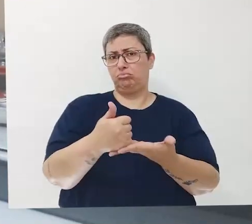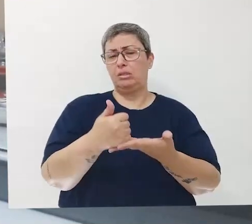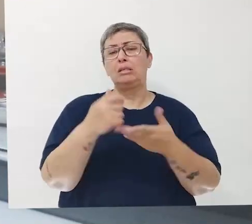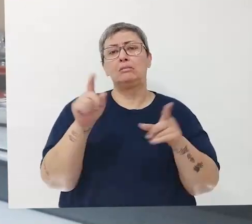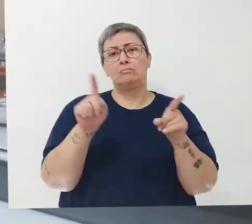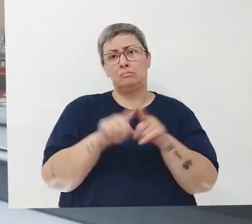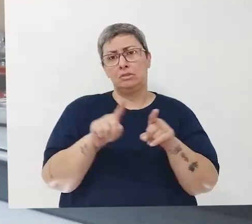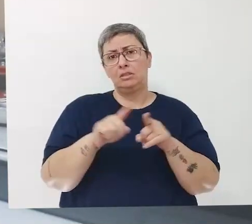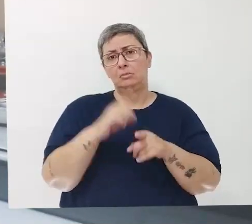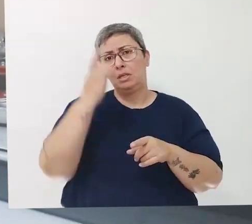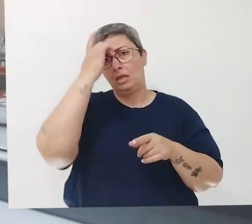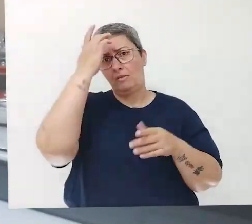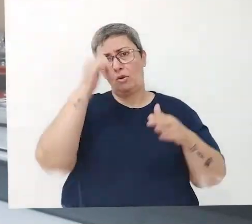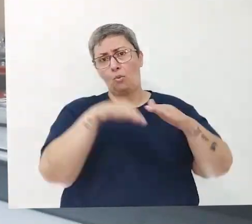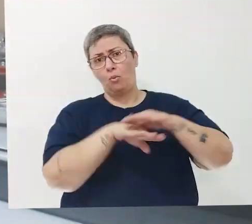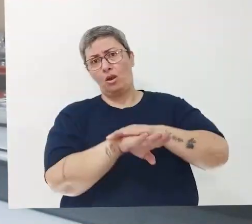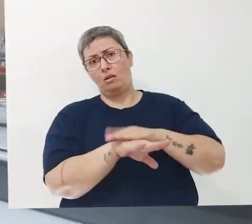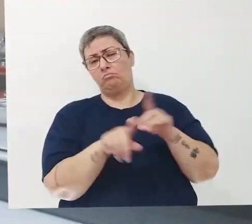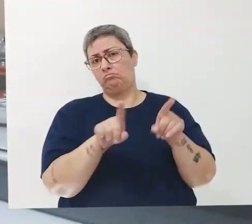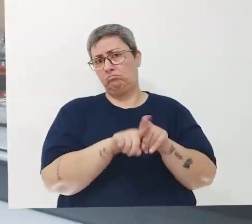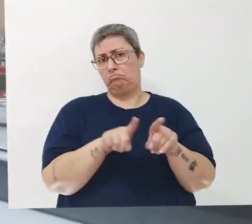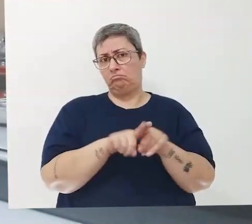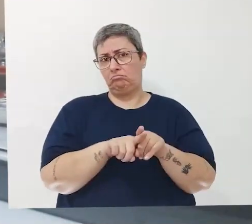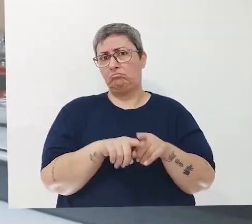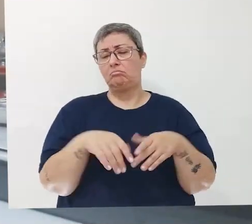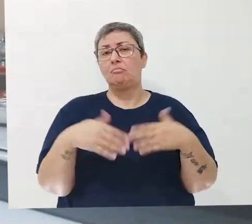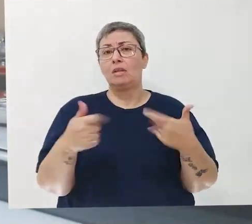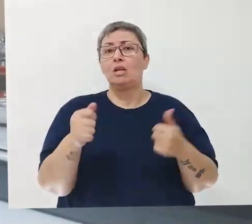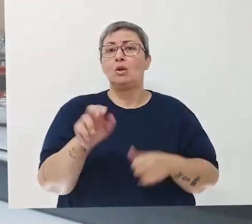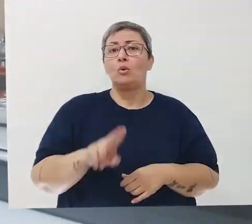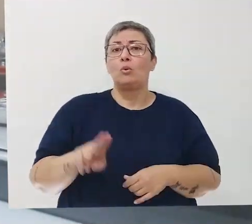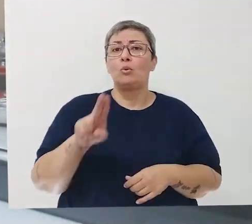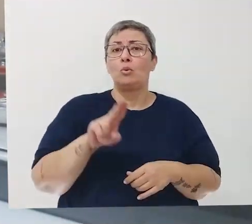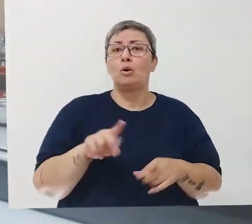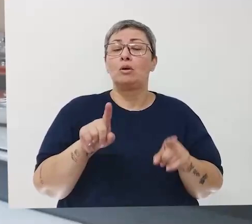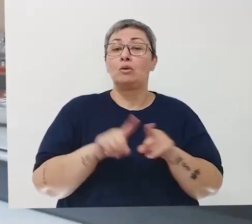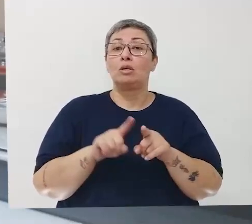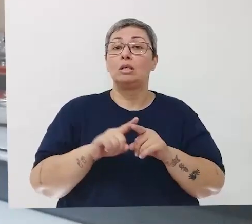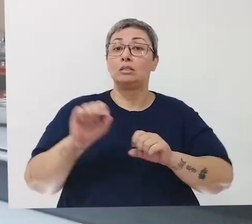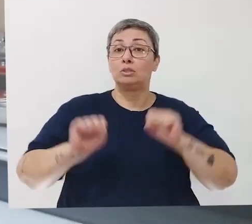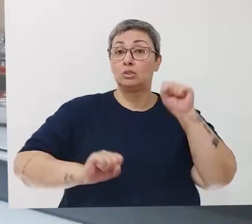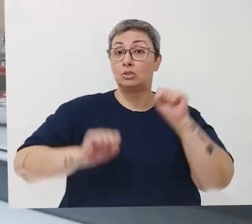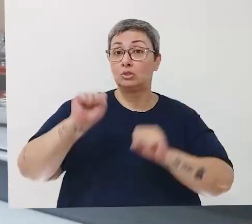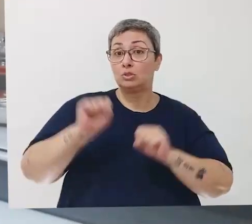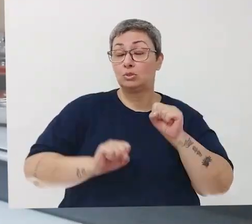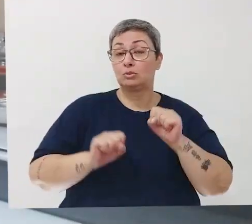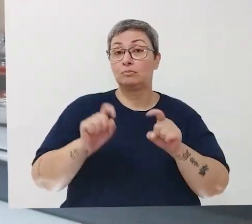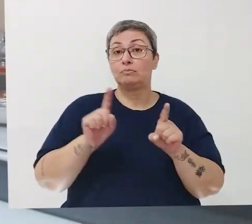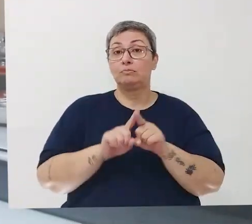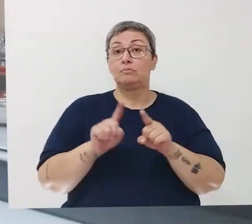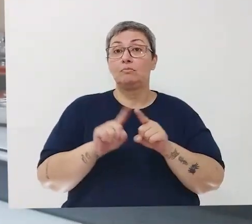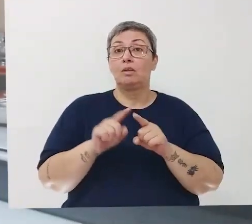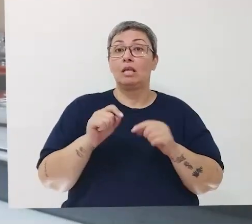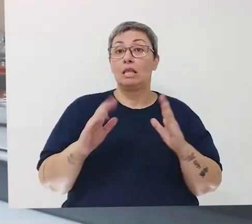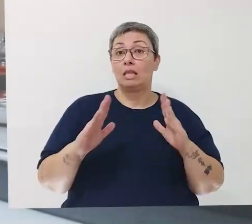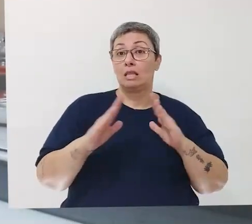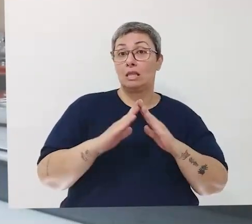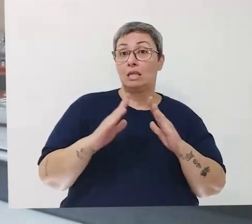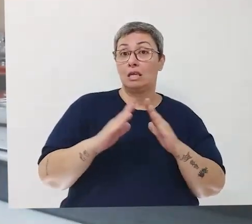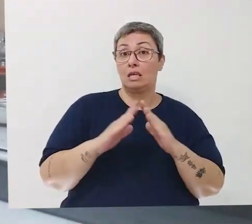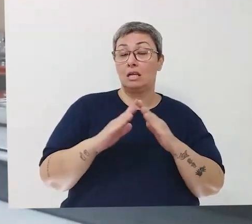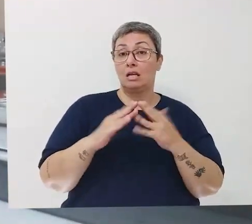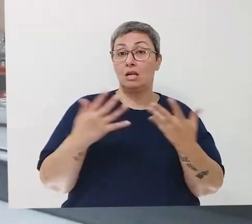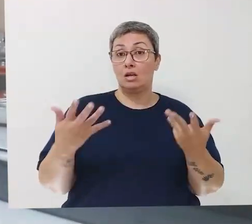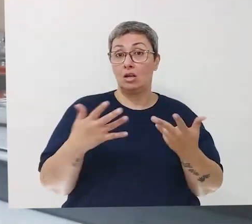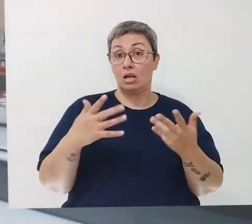e de fácil armazenamento, né? Ele é utilizado em indústrias, em residências, que